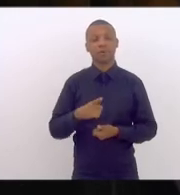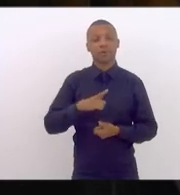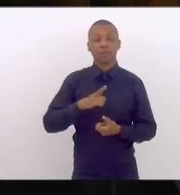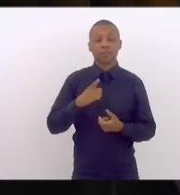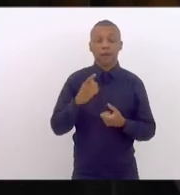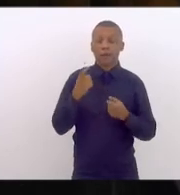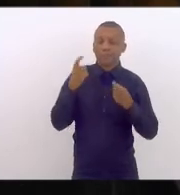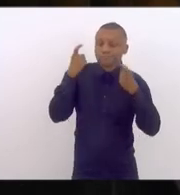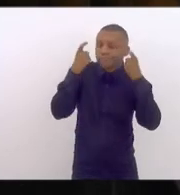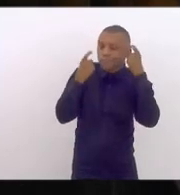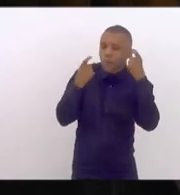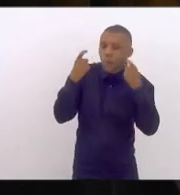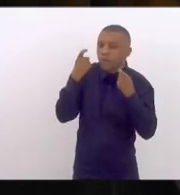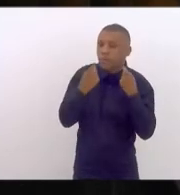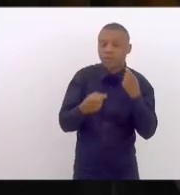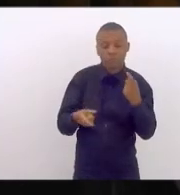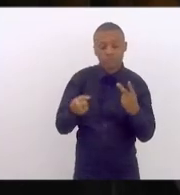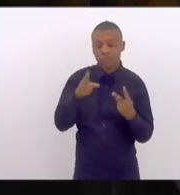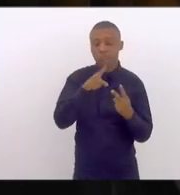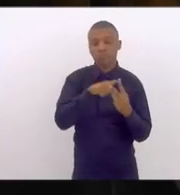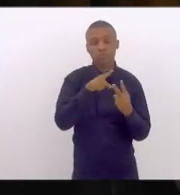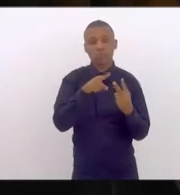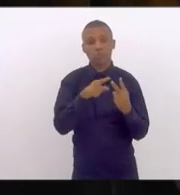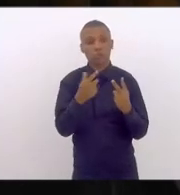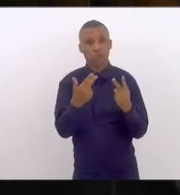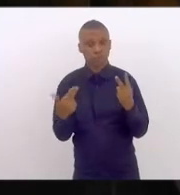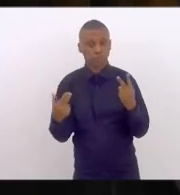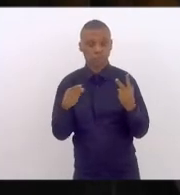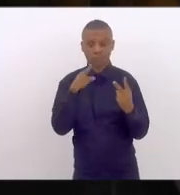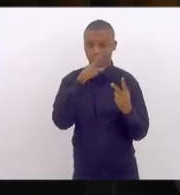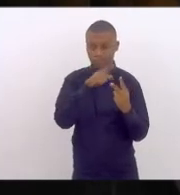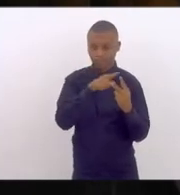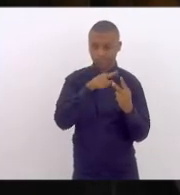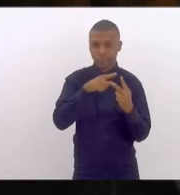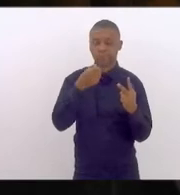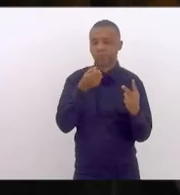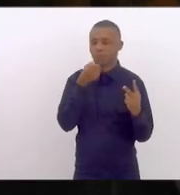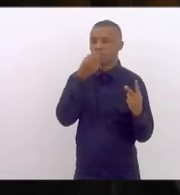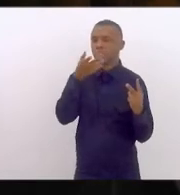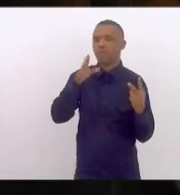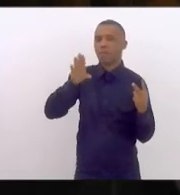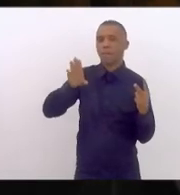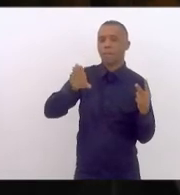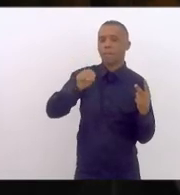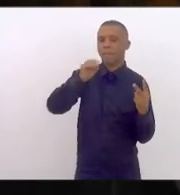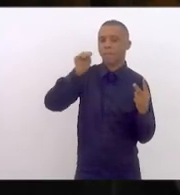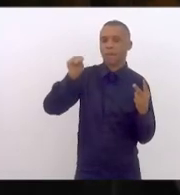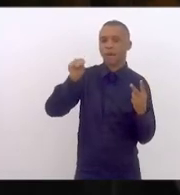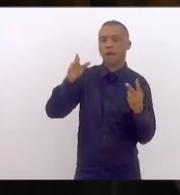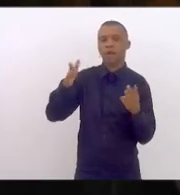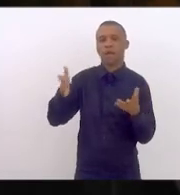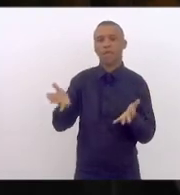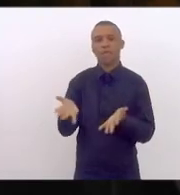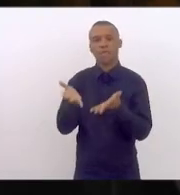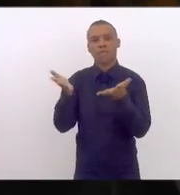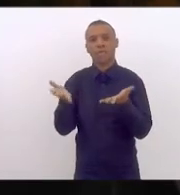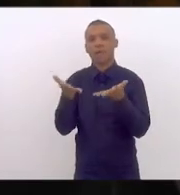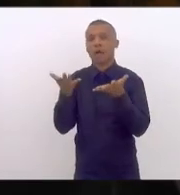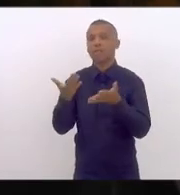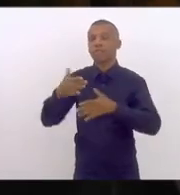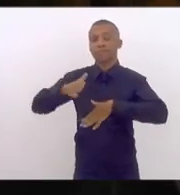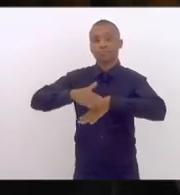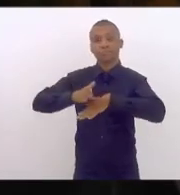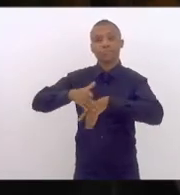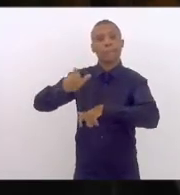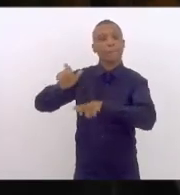duas coisas o que se fala incentivado por pessoas